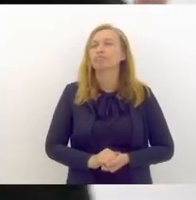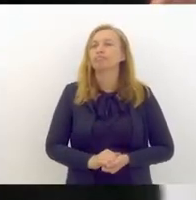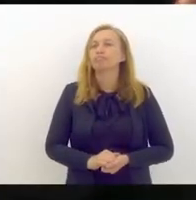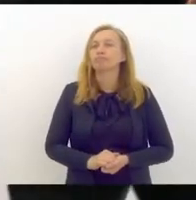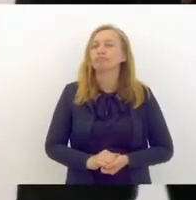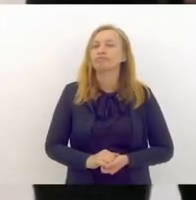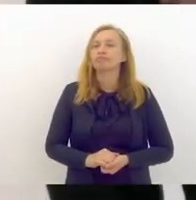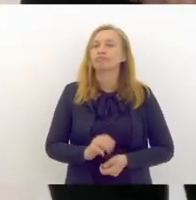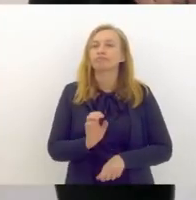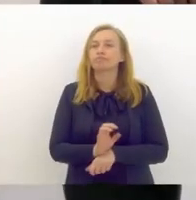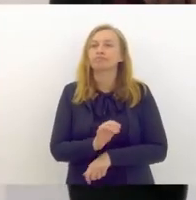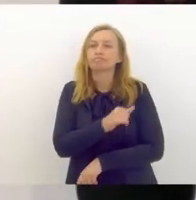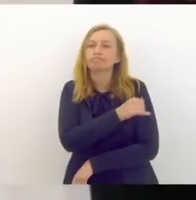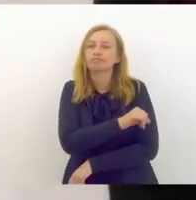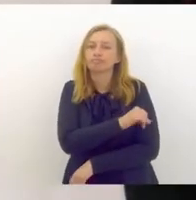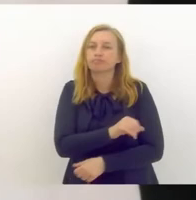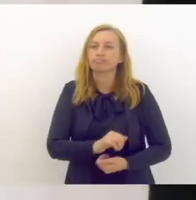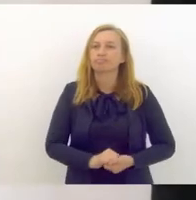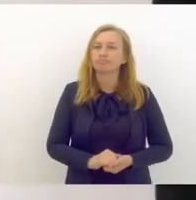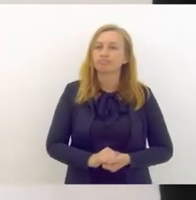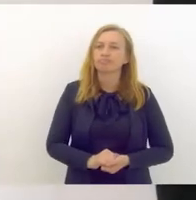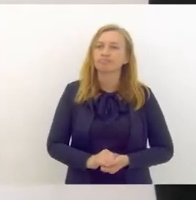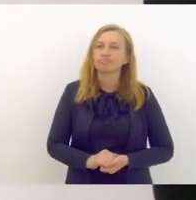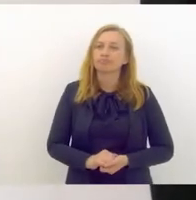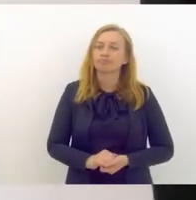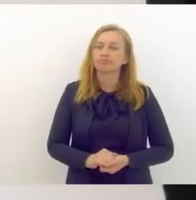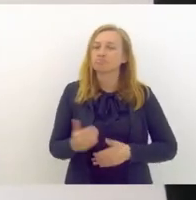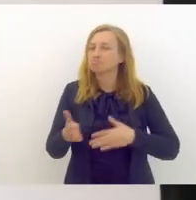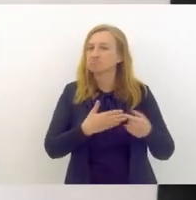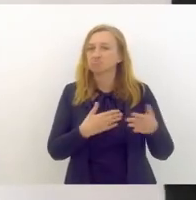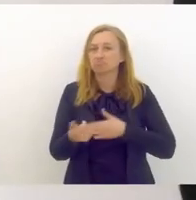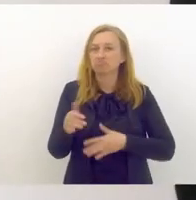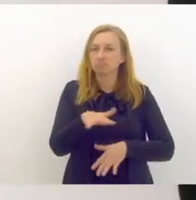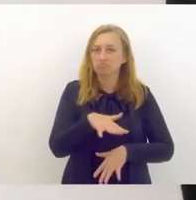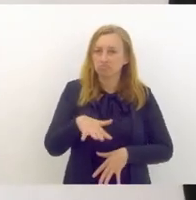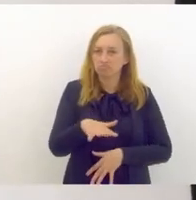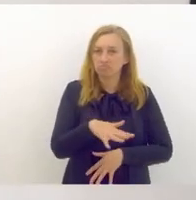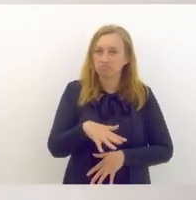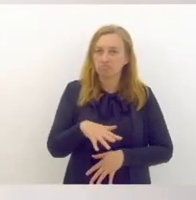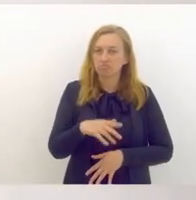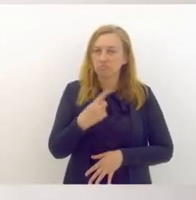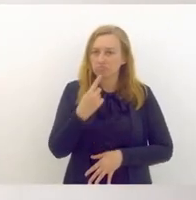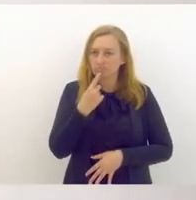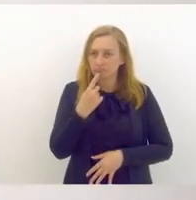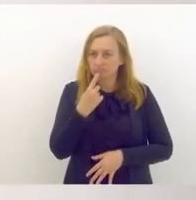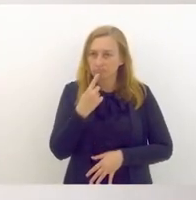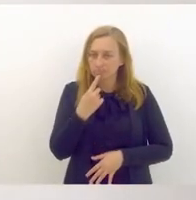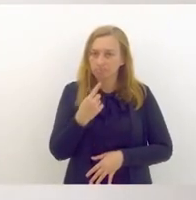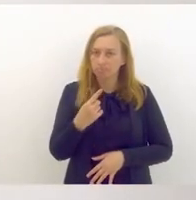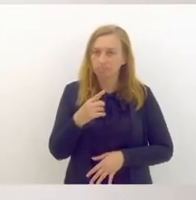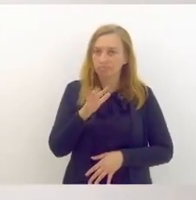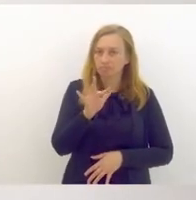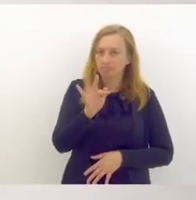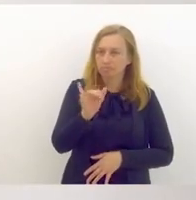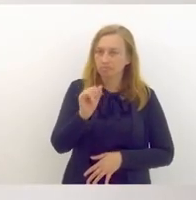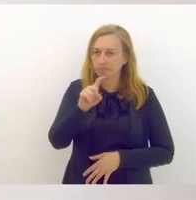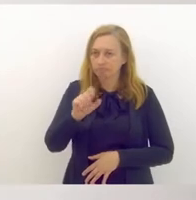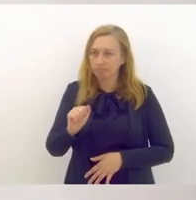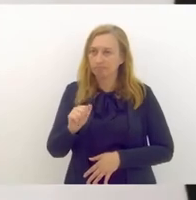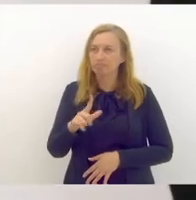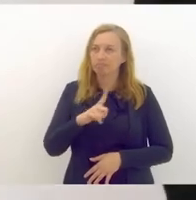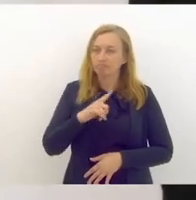do Rio de Janeiro, estabelece que qualquer área próxima à faixa marginal que tem